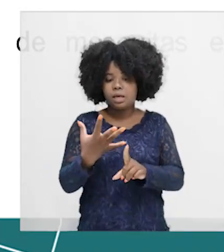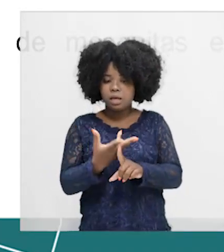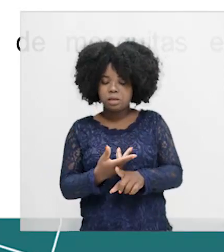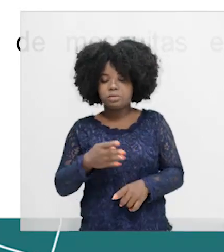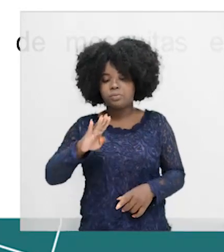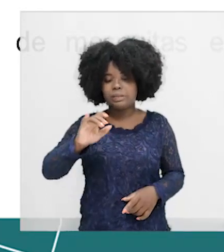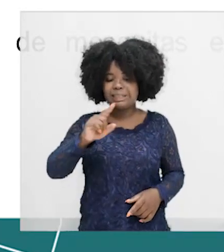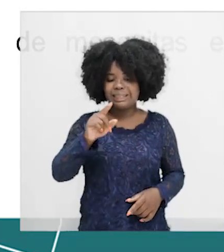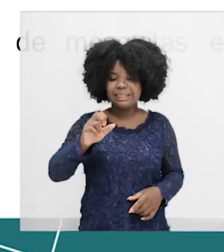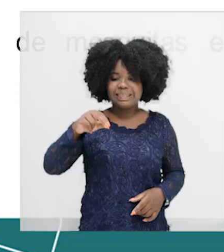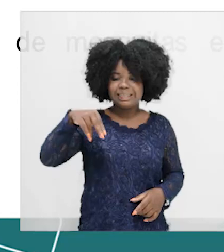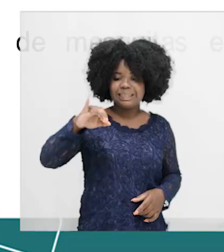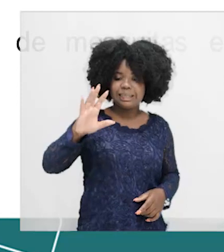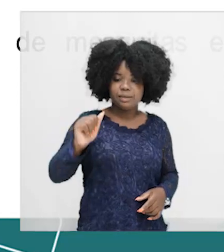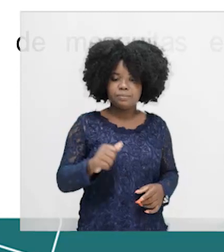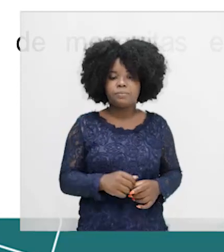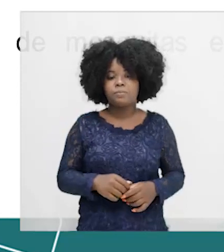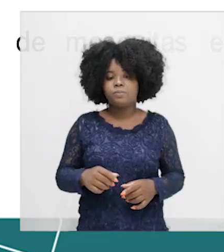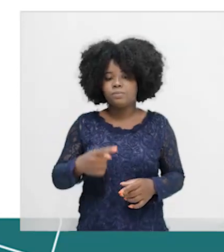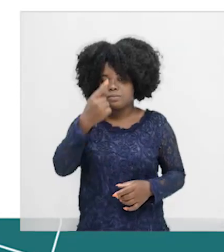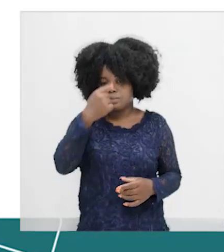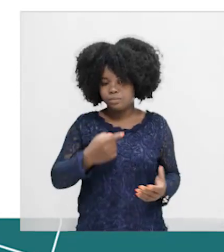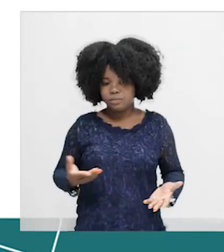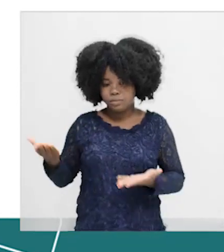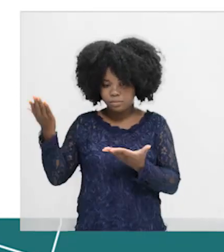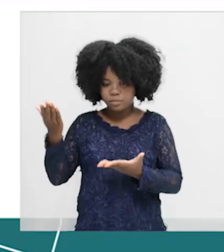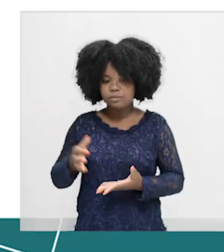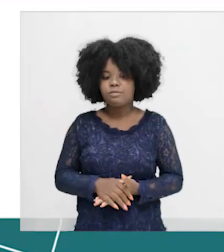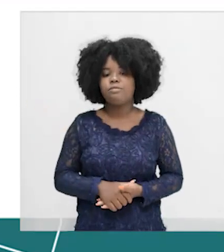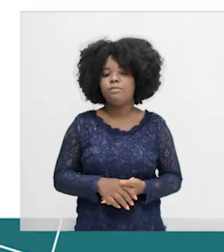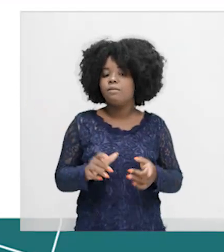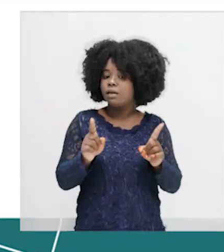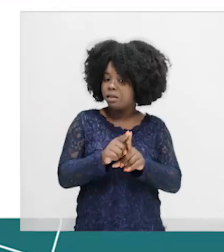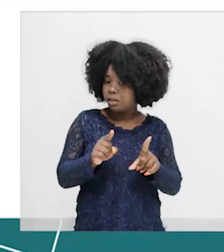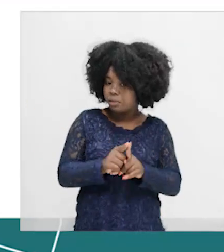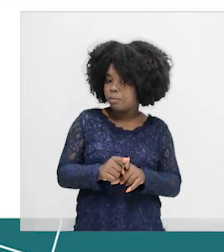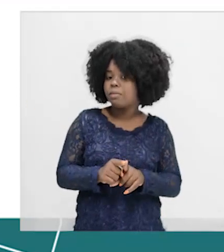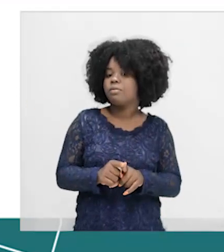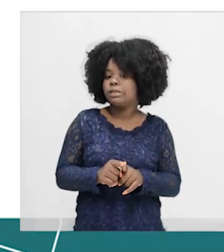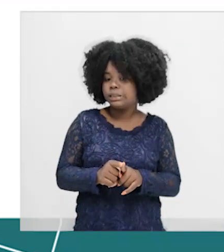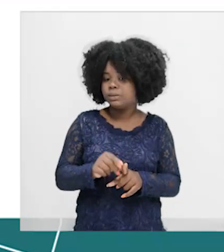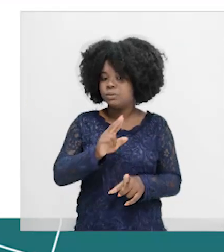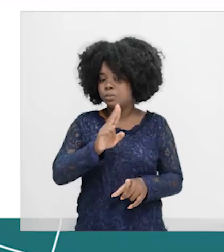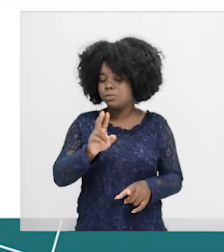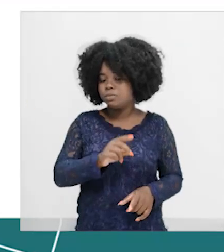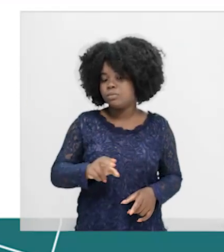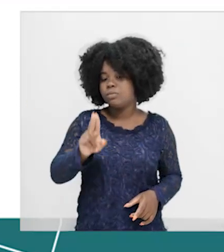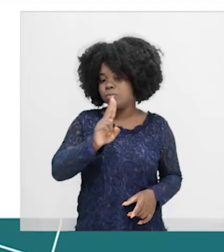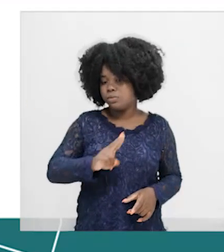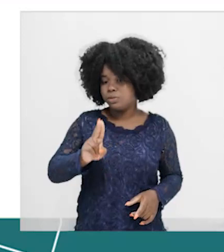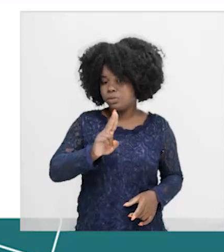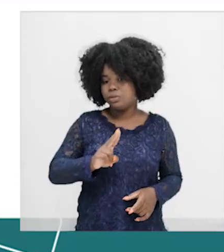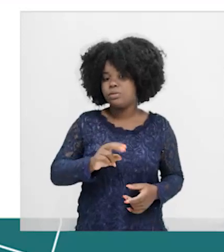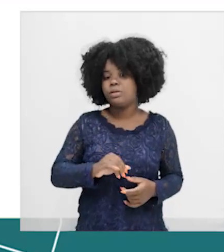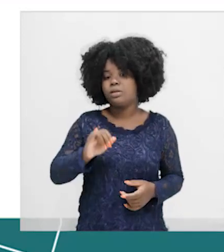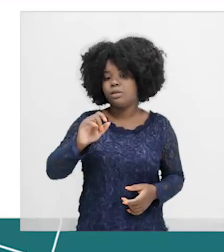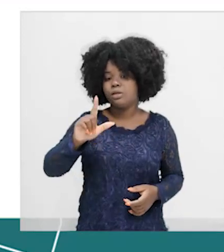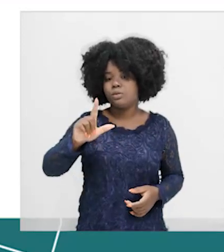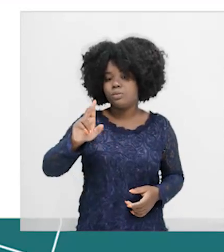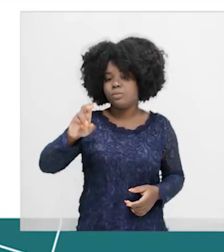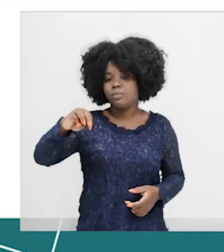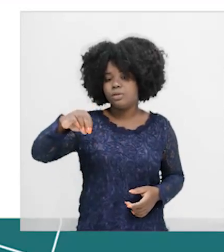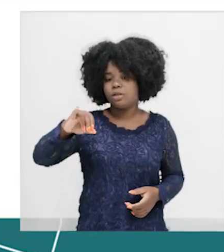românica, certo? Então, aqui é uma iluminura, que também é um termo utilizado na arte ocidental. O que seria iluminura,